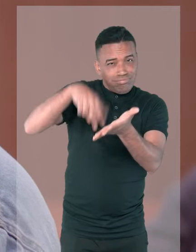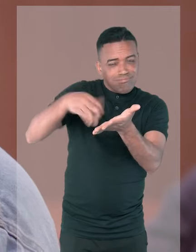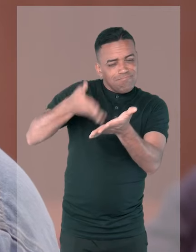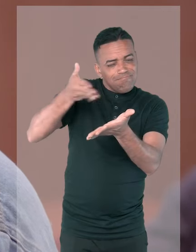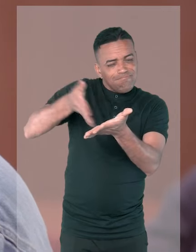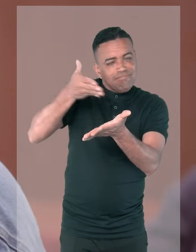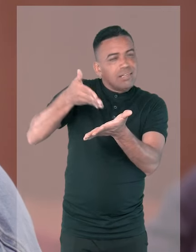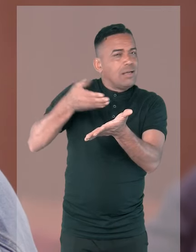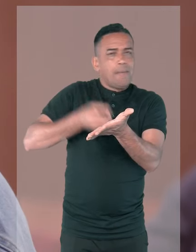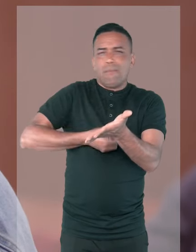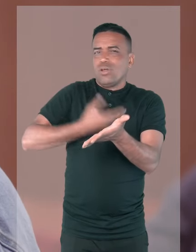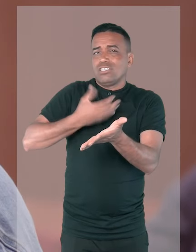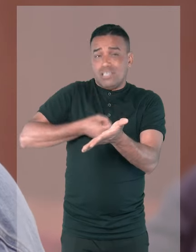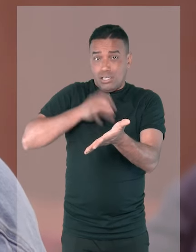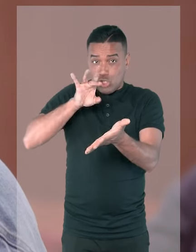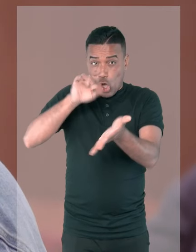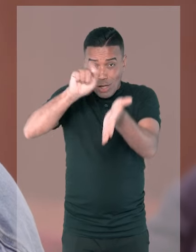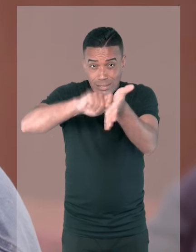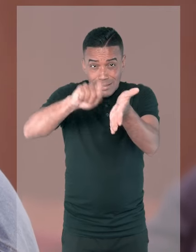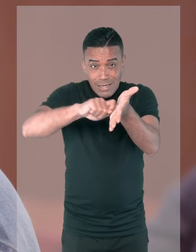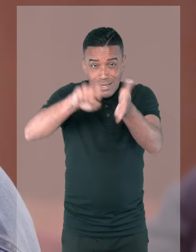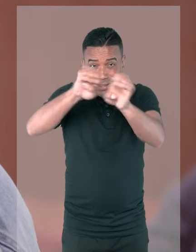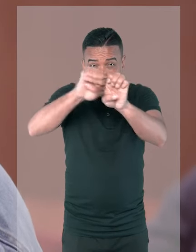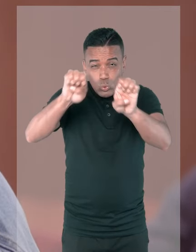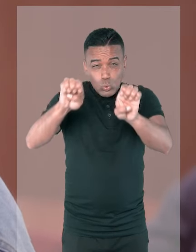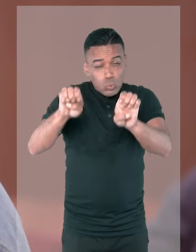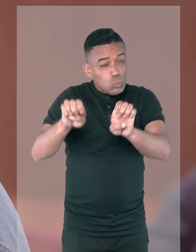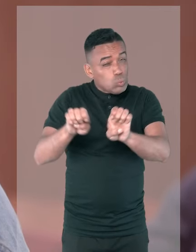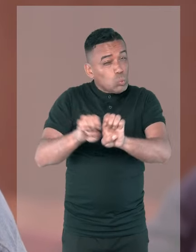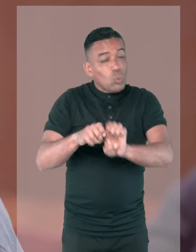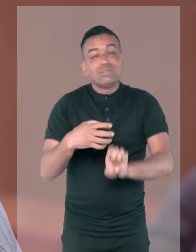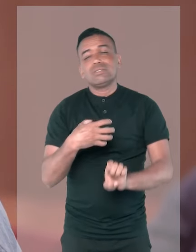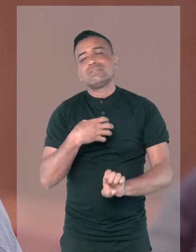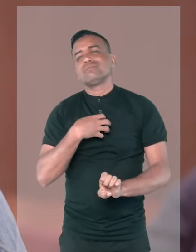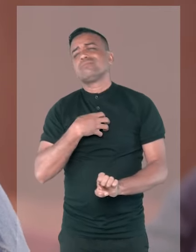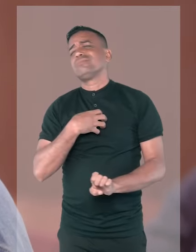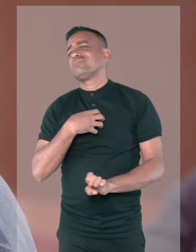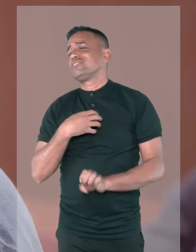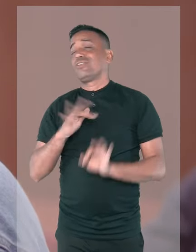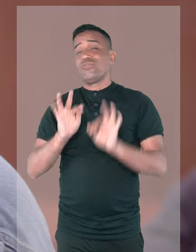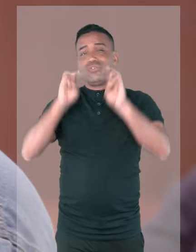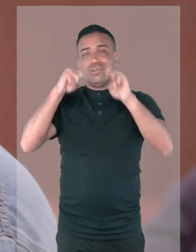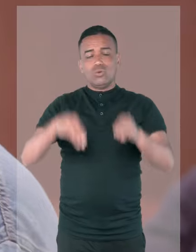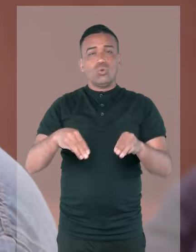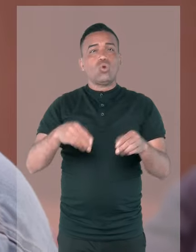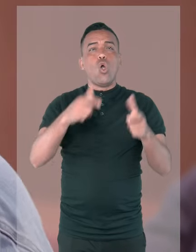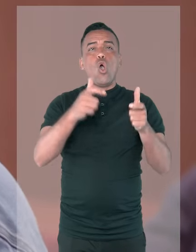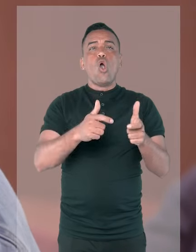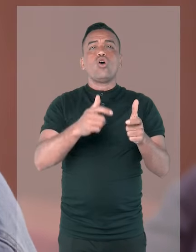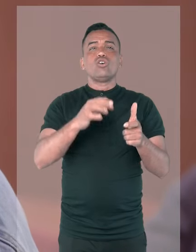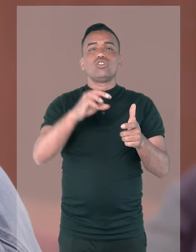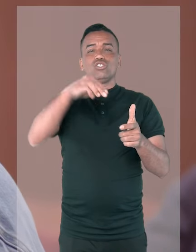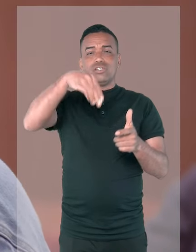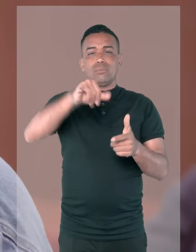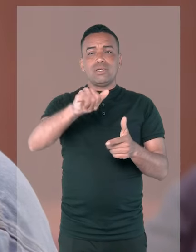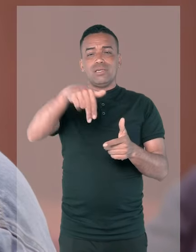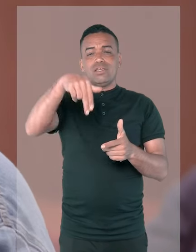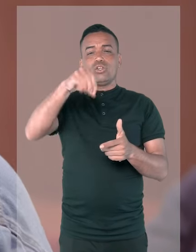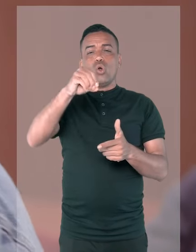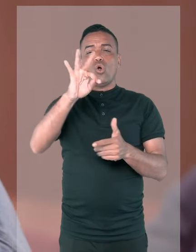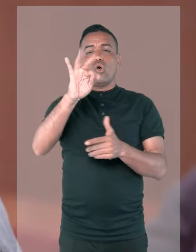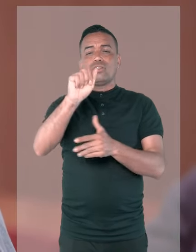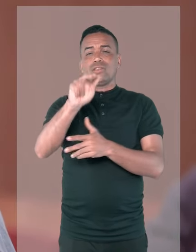uma poesia não só na escrita, mas na forma. Eu acho incrível o final do Onde Passam os Minotauros. E eu queria te perguntar sobre o processo